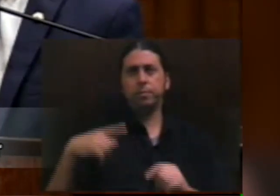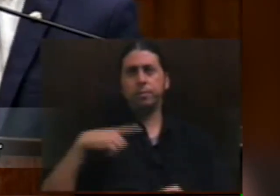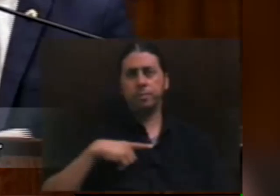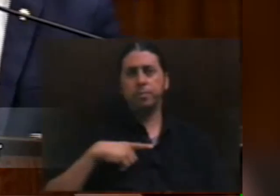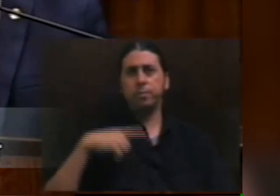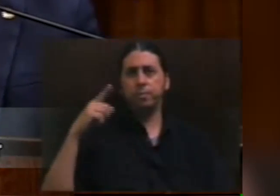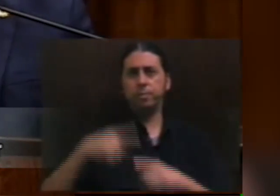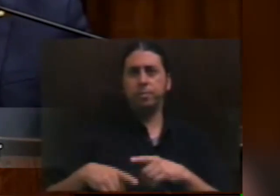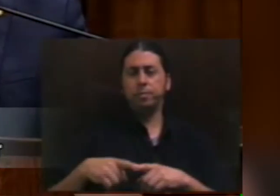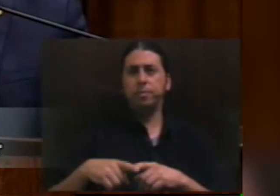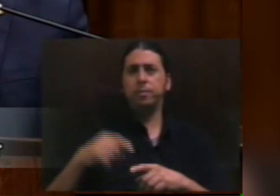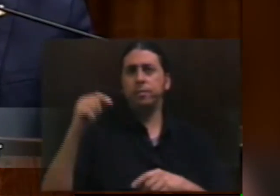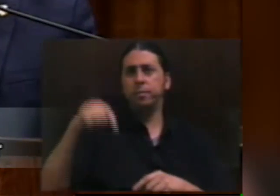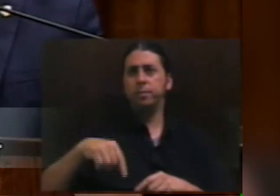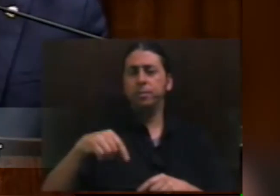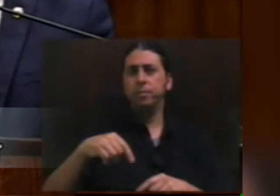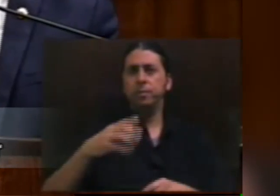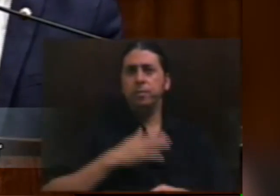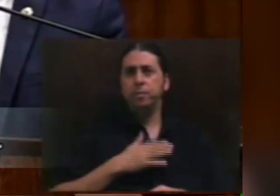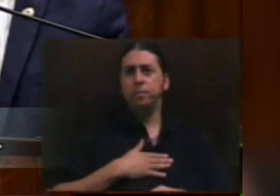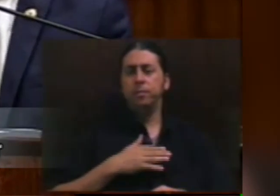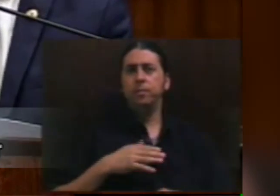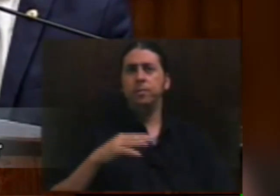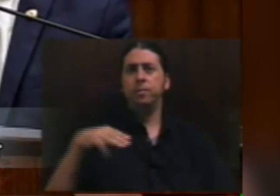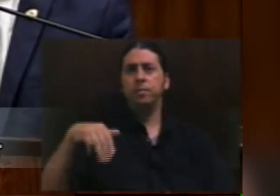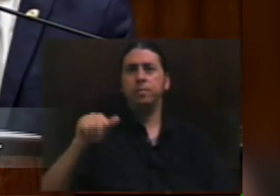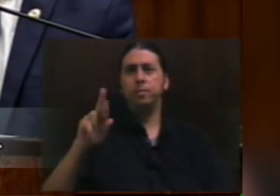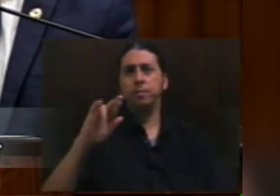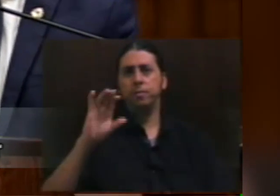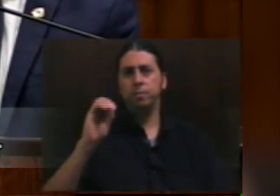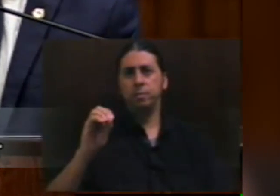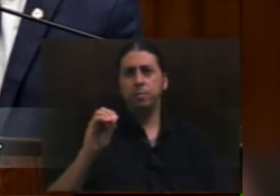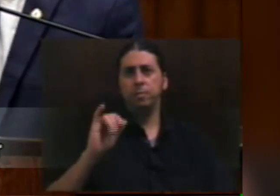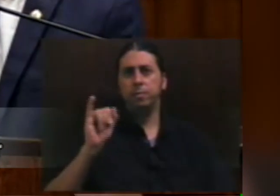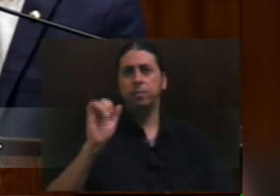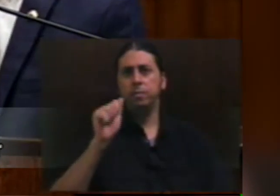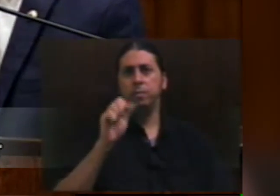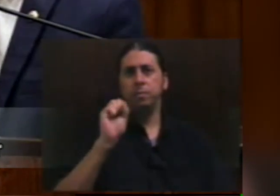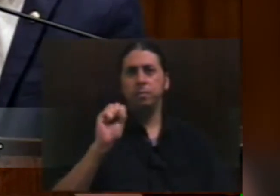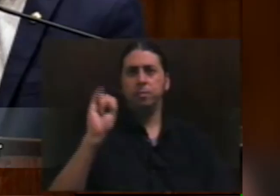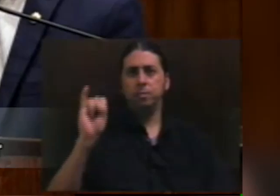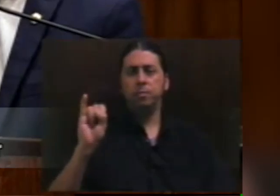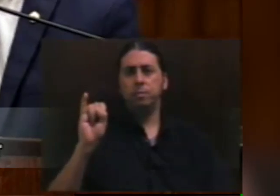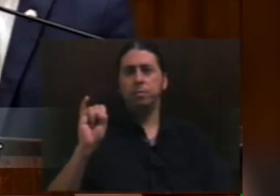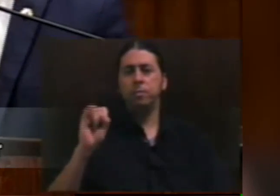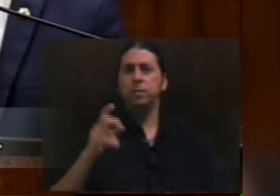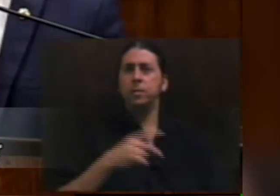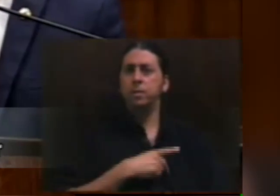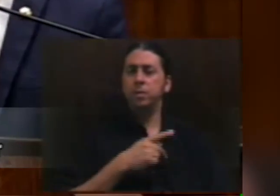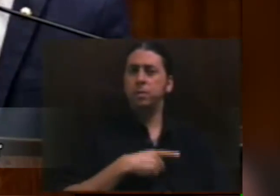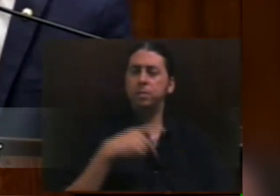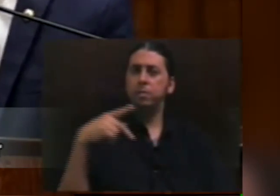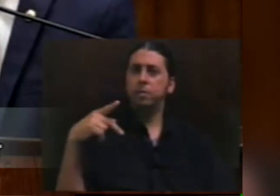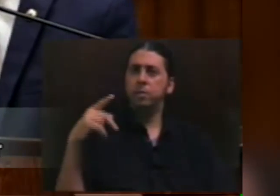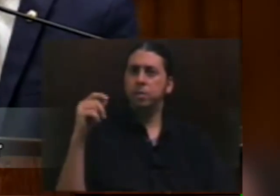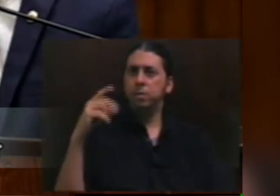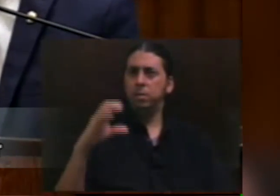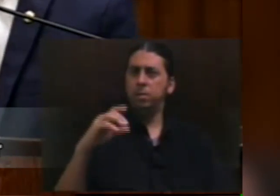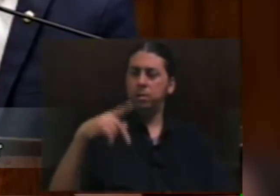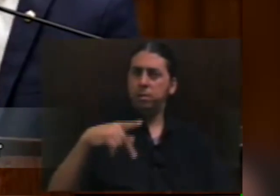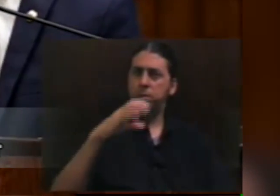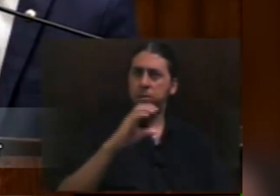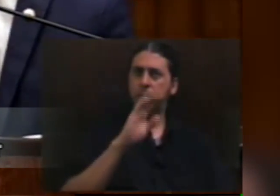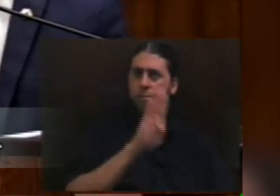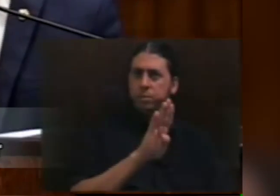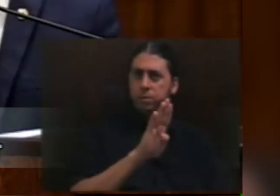interpelado por mim aqui desta tribuna sobre Mauro Iazzi, que foi candidato do PCB a presidente, diante de Luciana